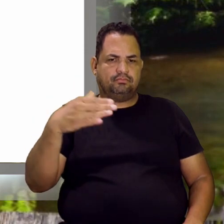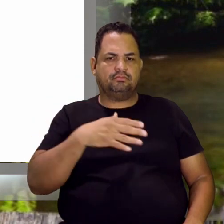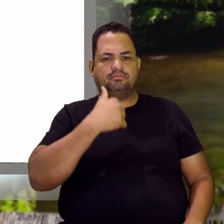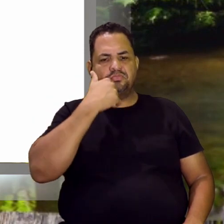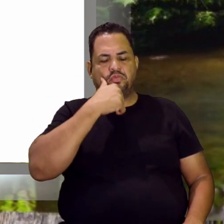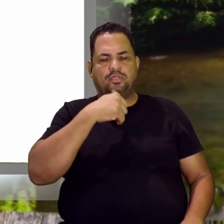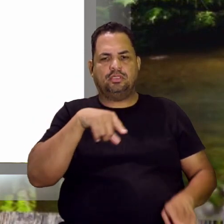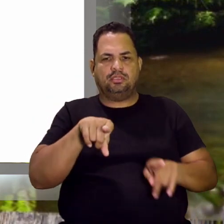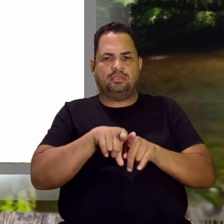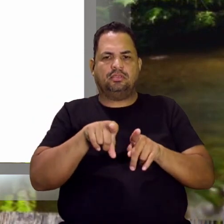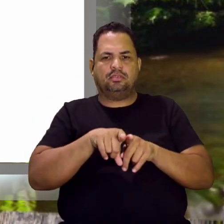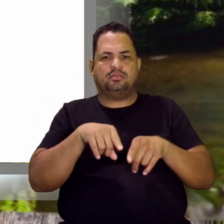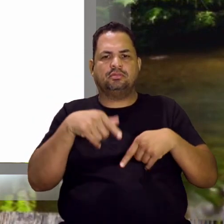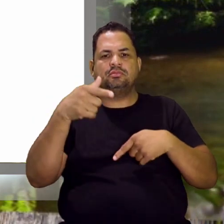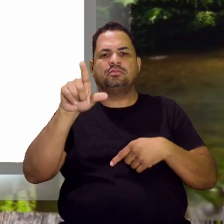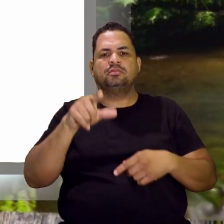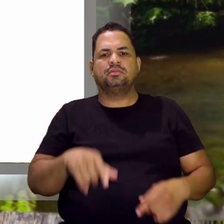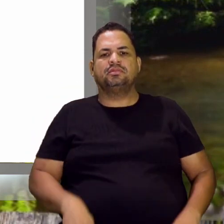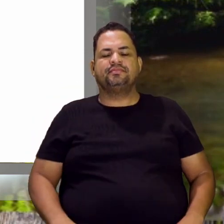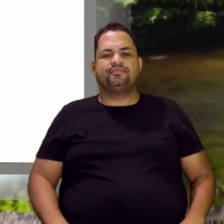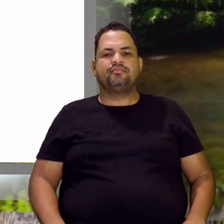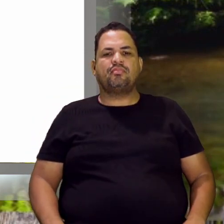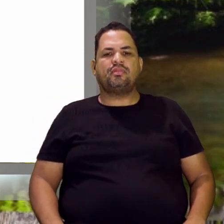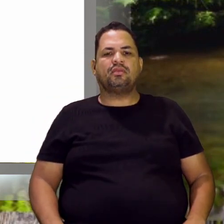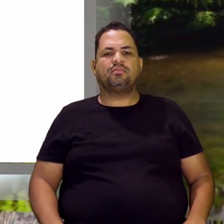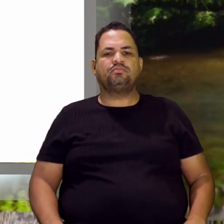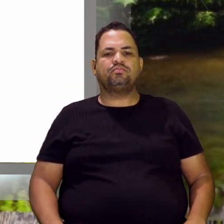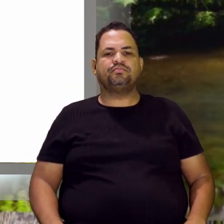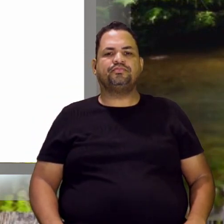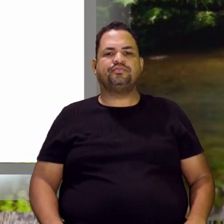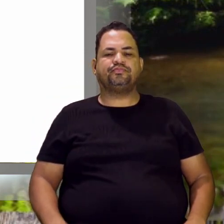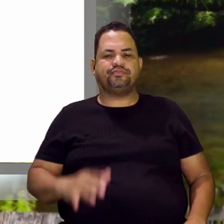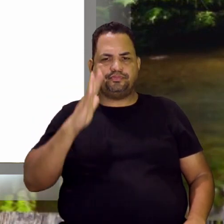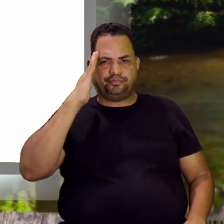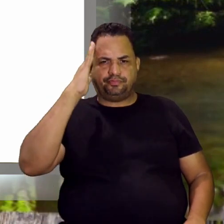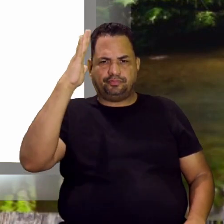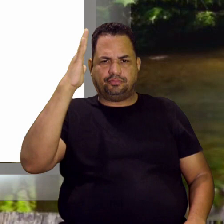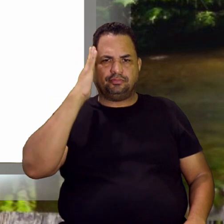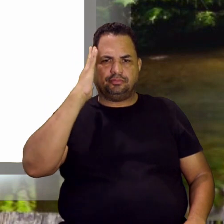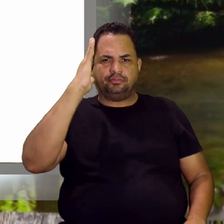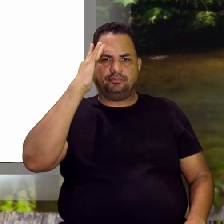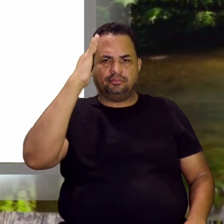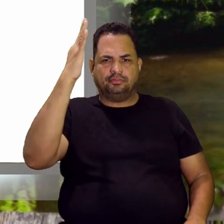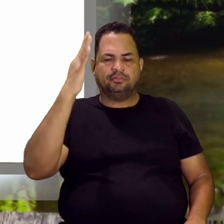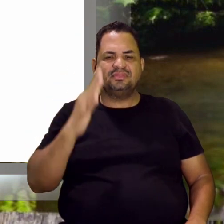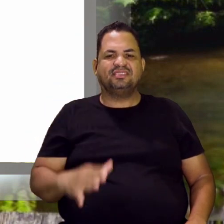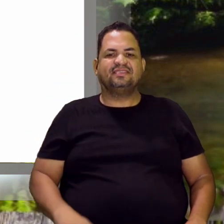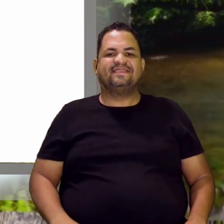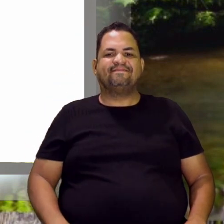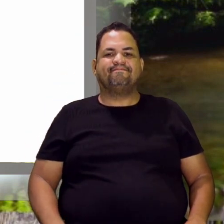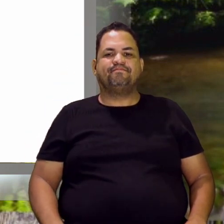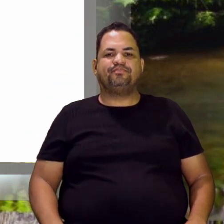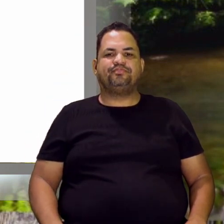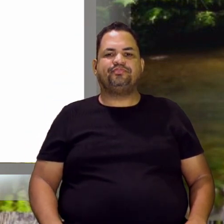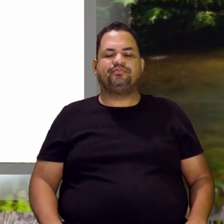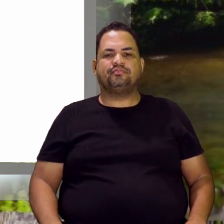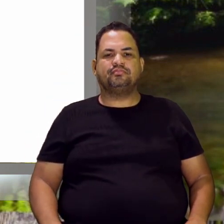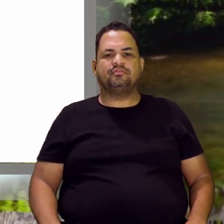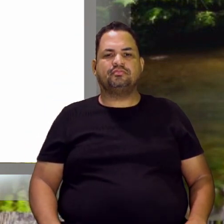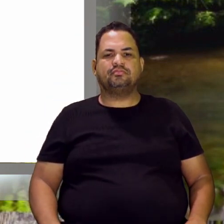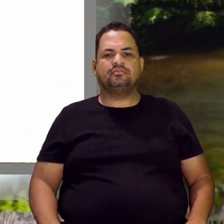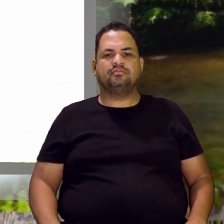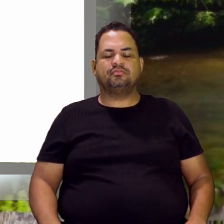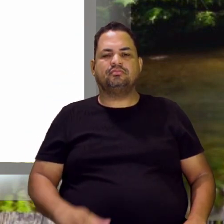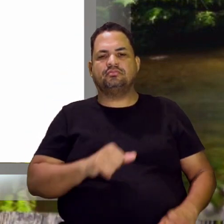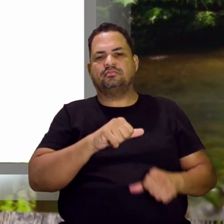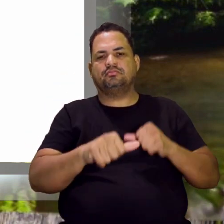também, enfim. Isso aí é uma outra questão. Mas a teoria chegada, né, que virou a